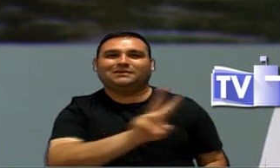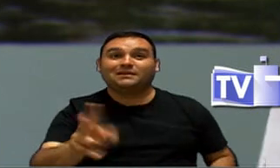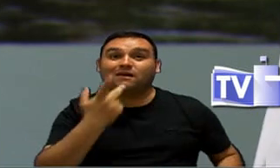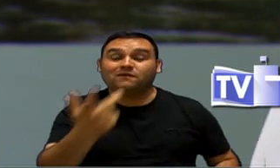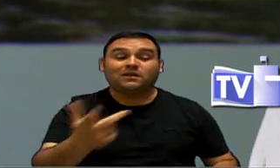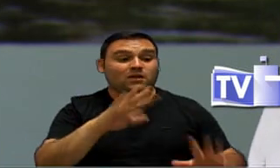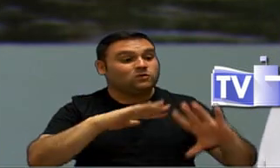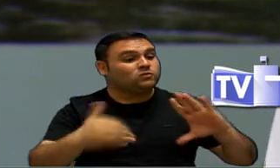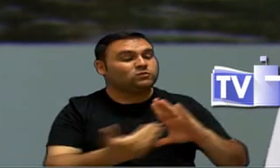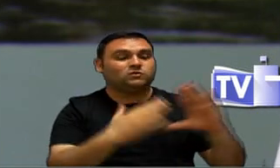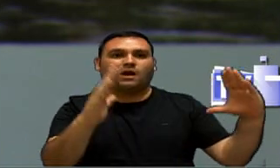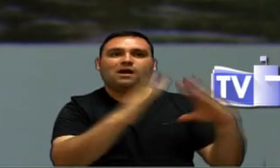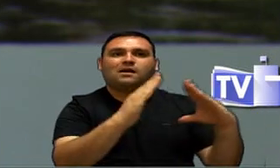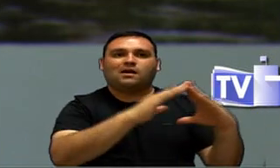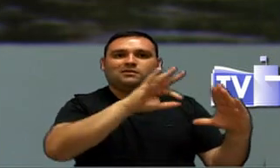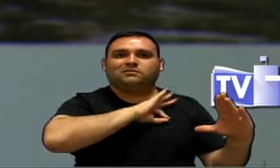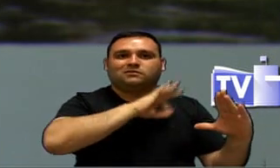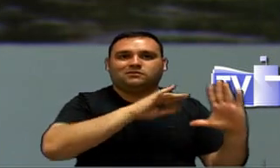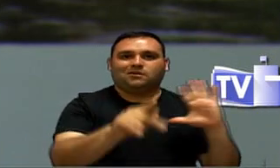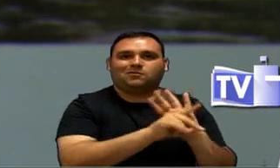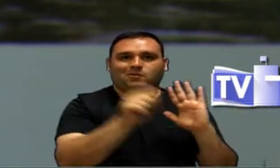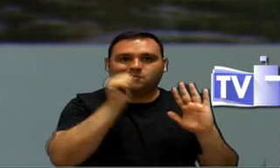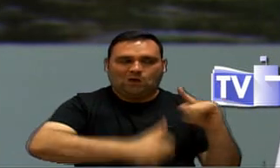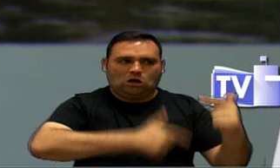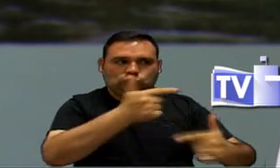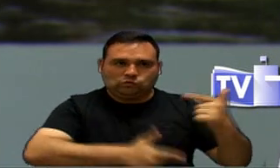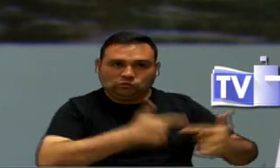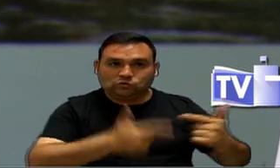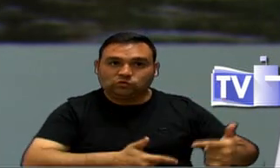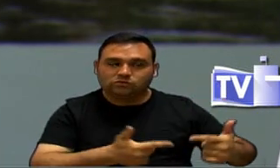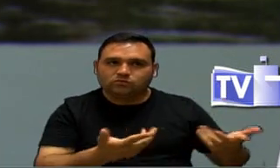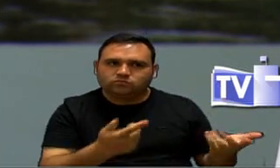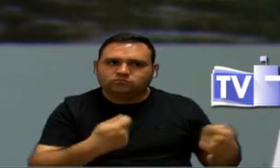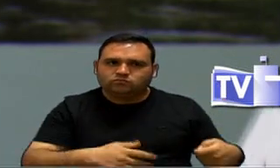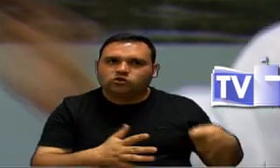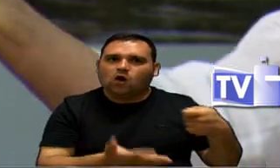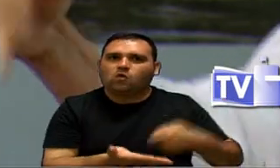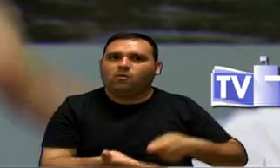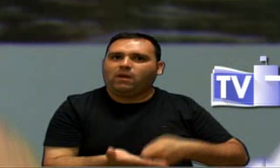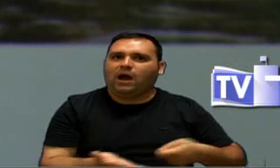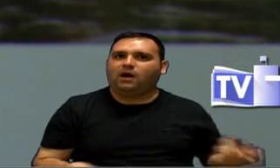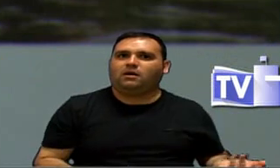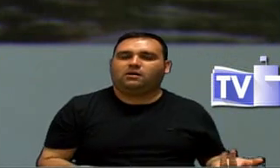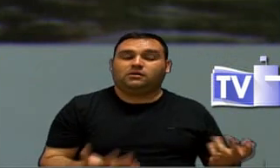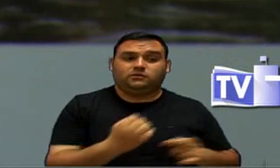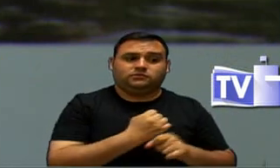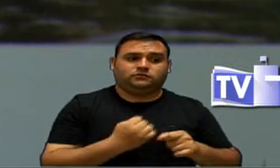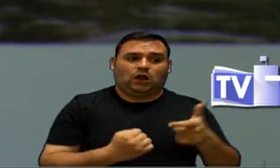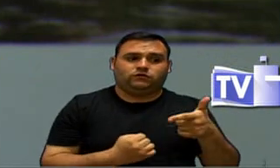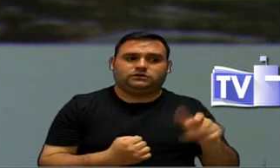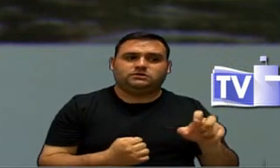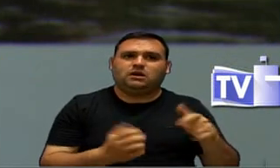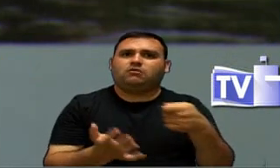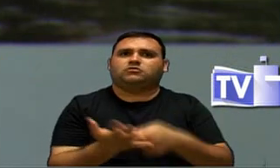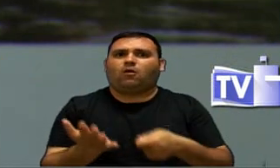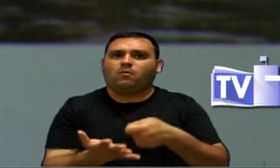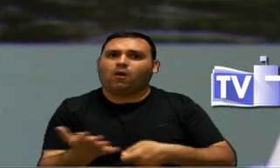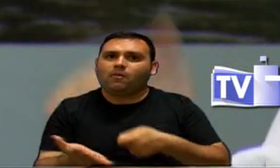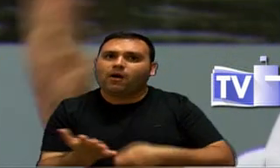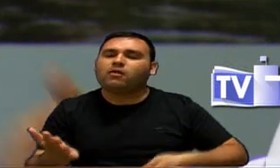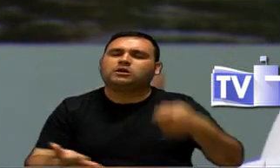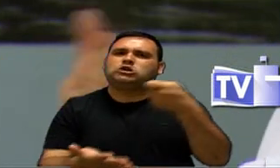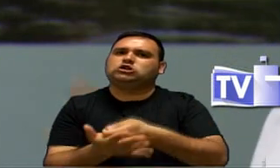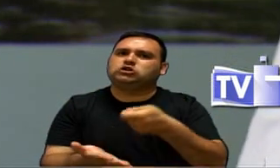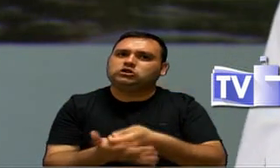disseram que as Delegacias da Mulher iriam funcionar plenamente. É isso que tem que ser cobrado. Aliás, fazemos isso há 25 anos. Cobrar